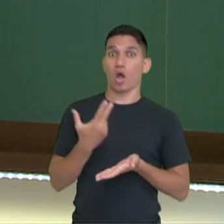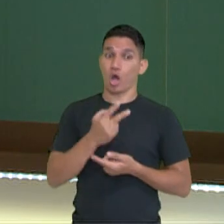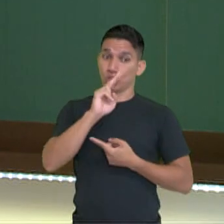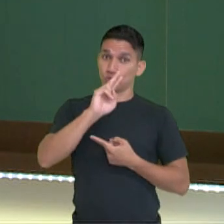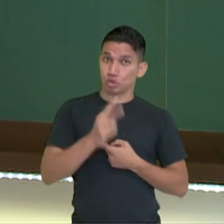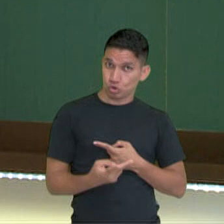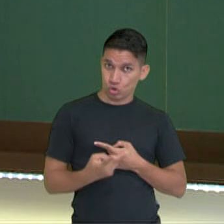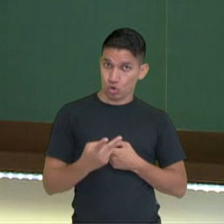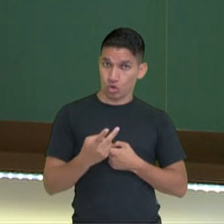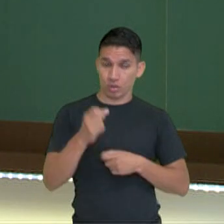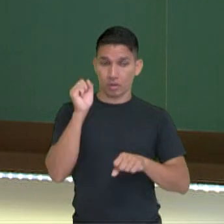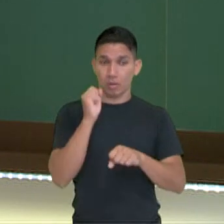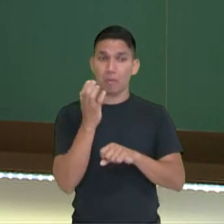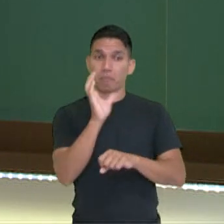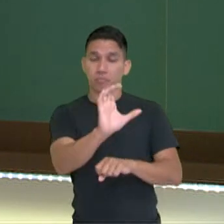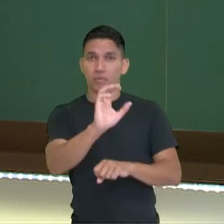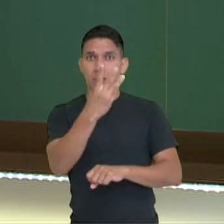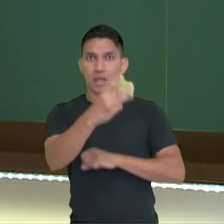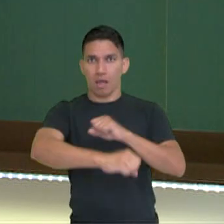2.000, depois de 3 anos,